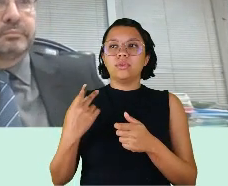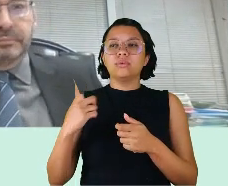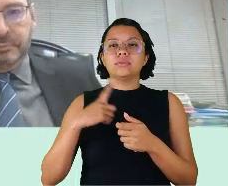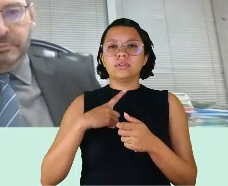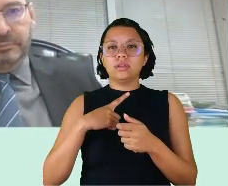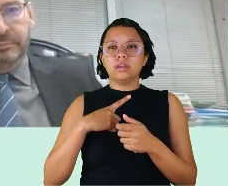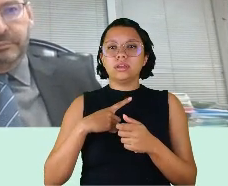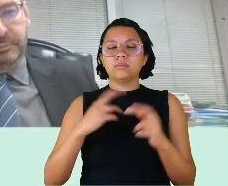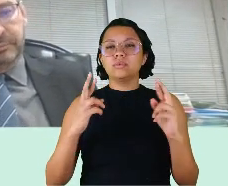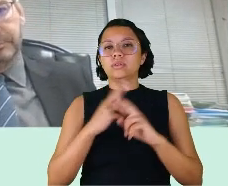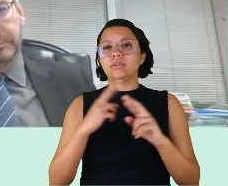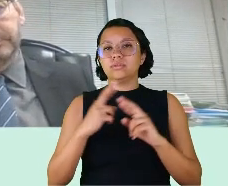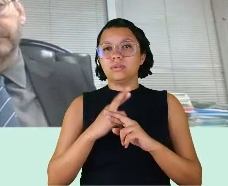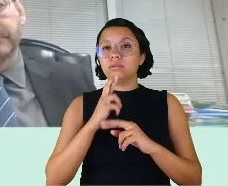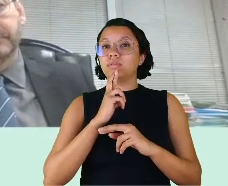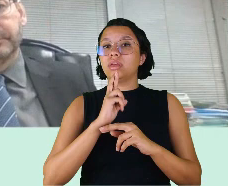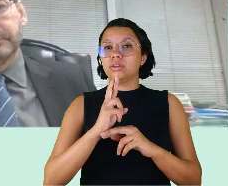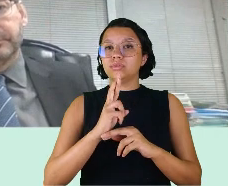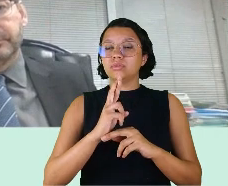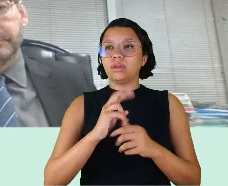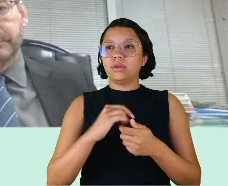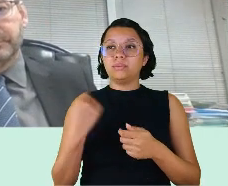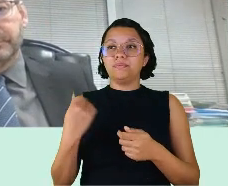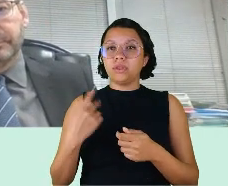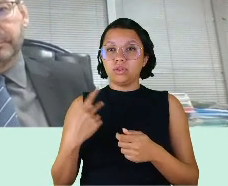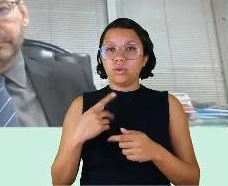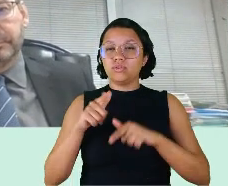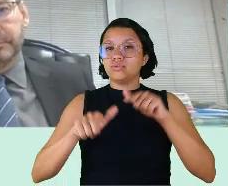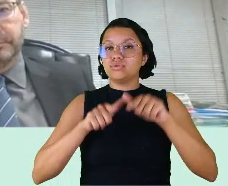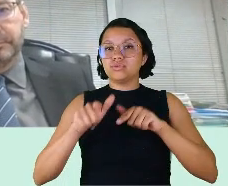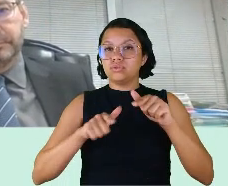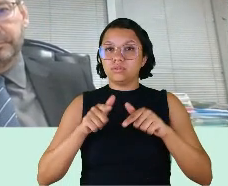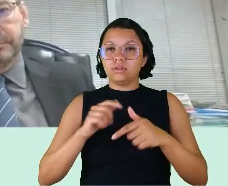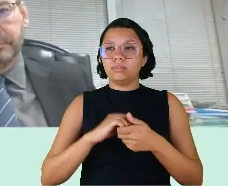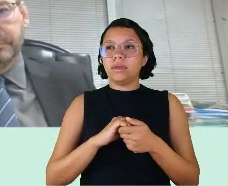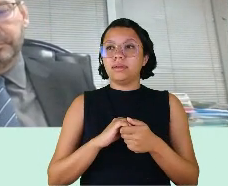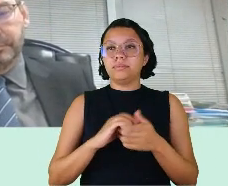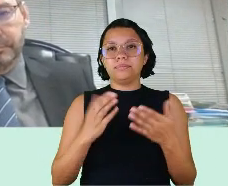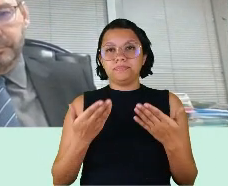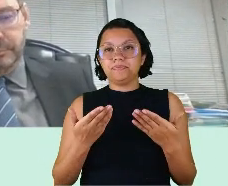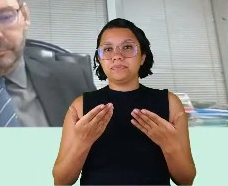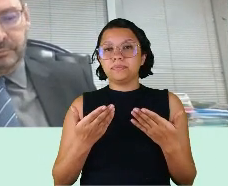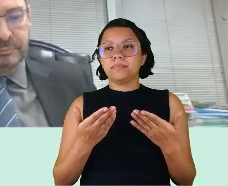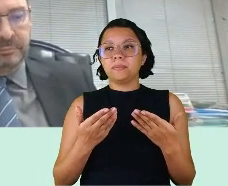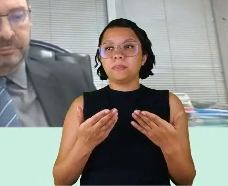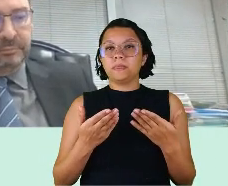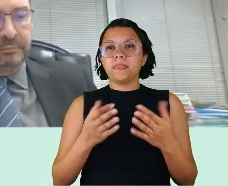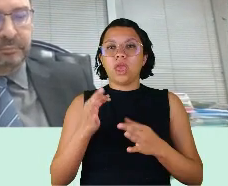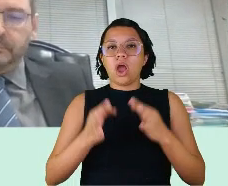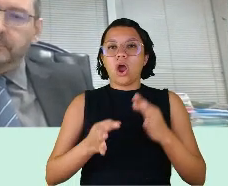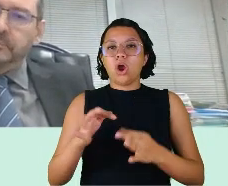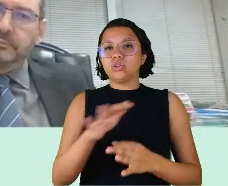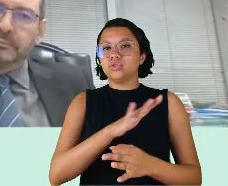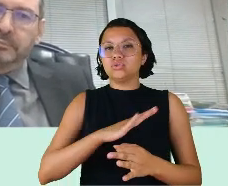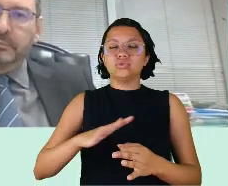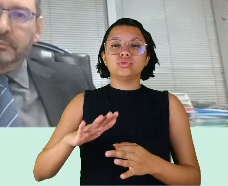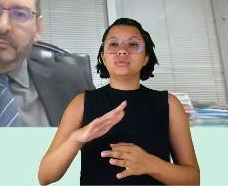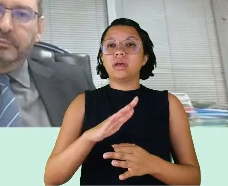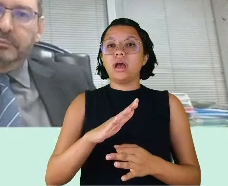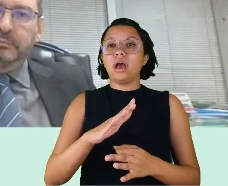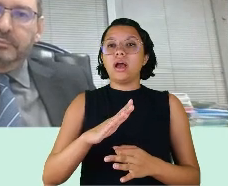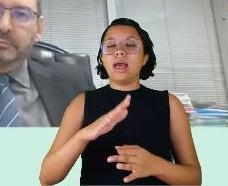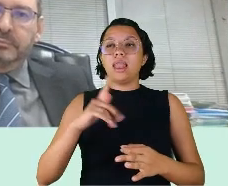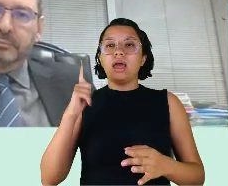nós tenhamos, em termos de resultado, que é a nossa atividade fim, né, a jurisdição, que